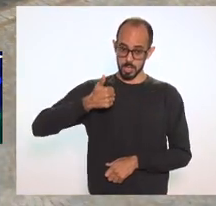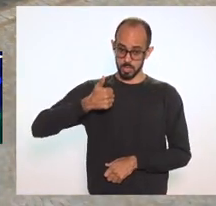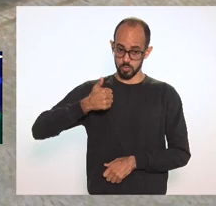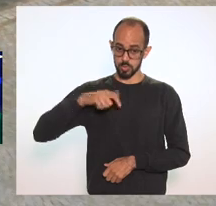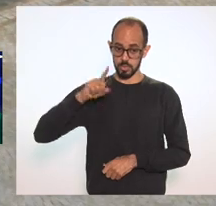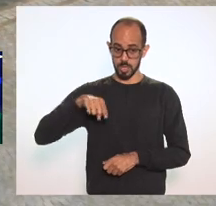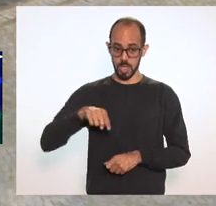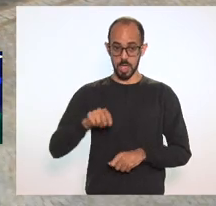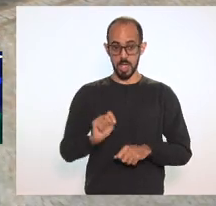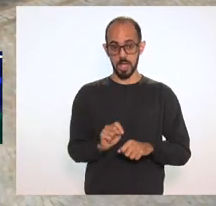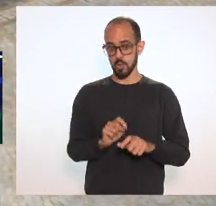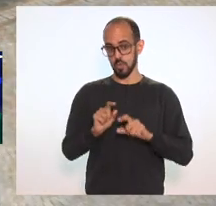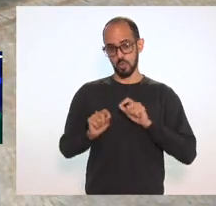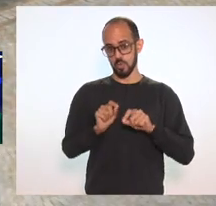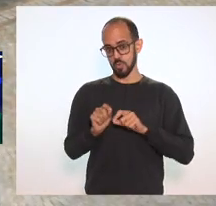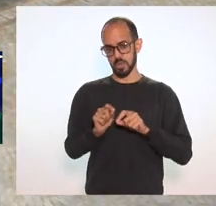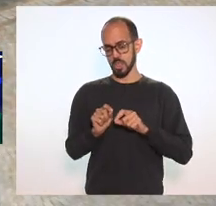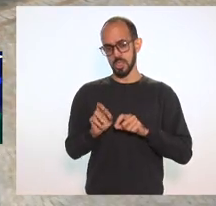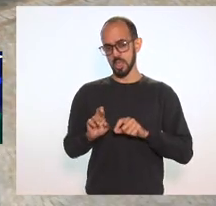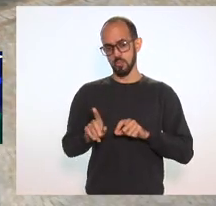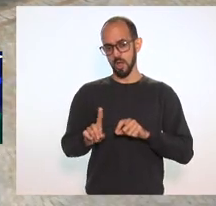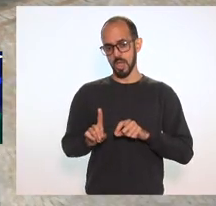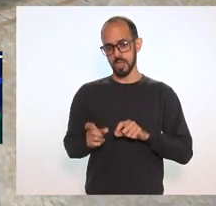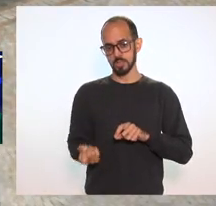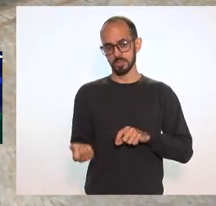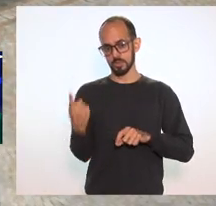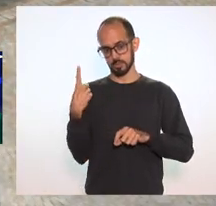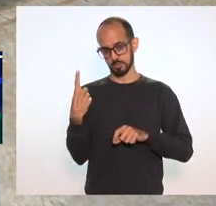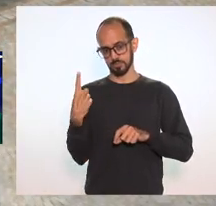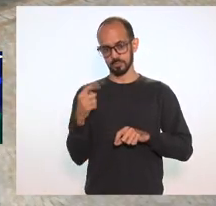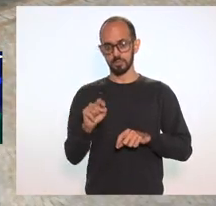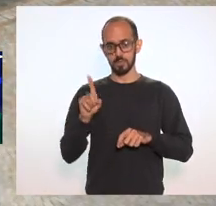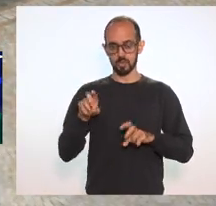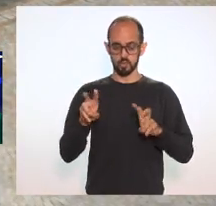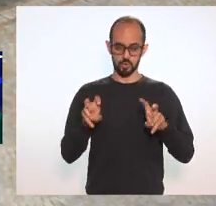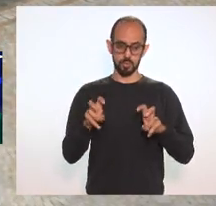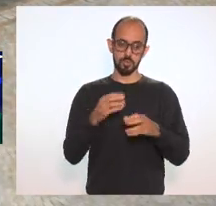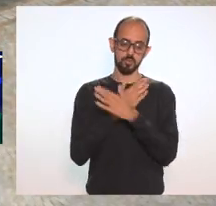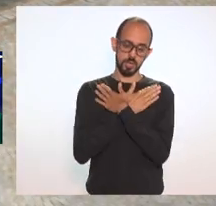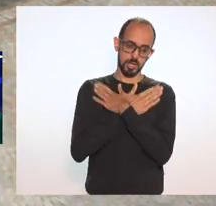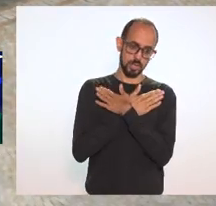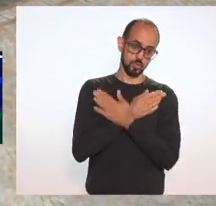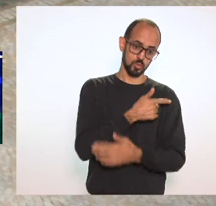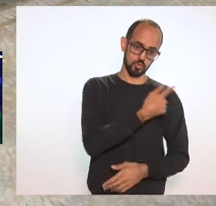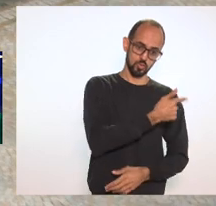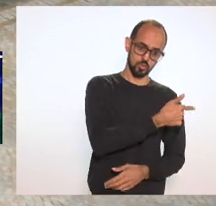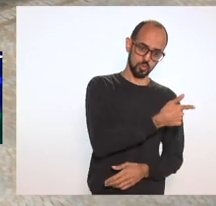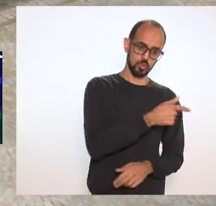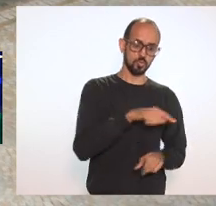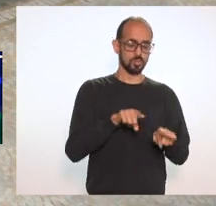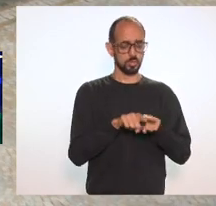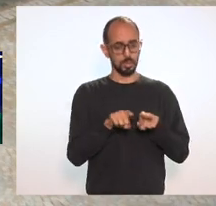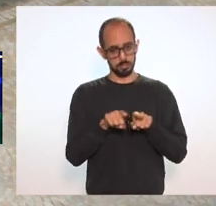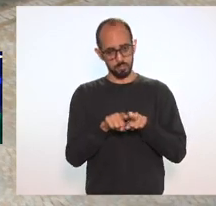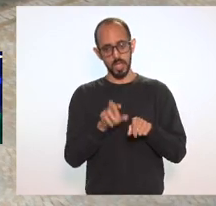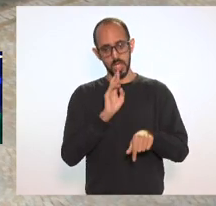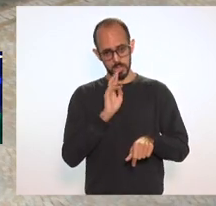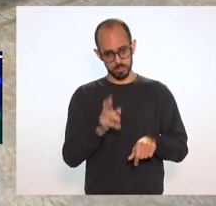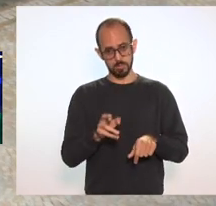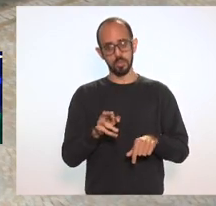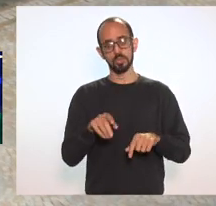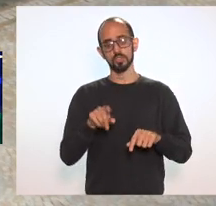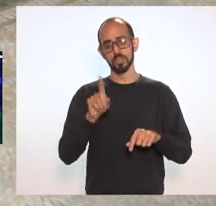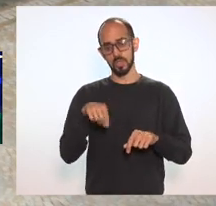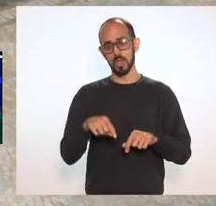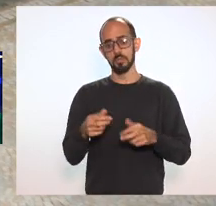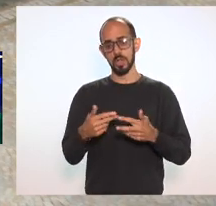matérias de competência não são estranhas o projeto projeto trata de feriado mas o segundo no nosso entendimento também responde a